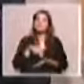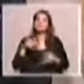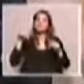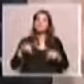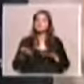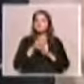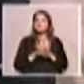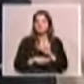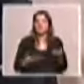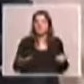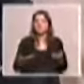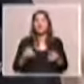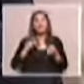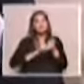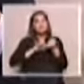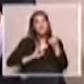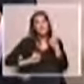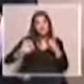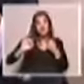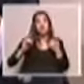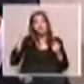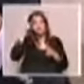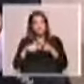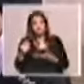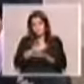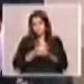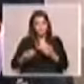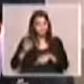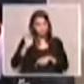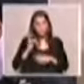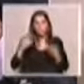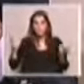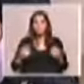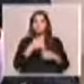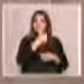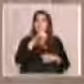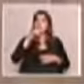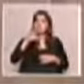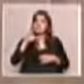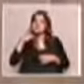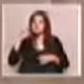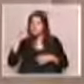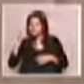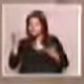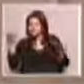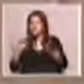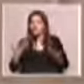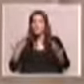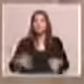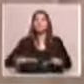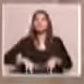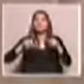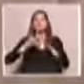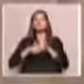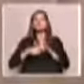nosso programa. A vossa associação é uma associação sem fins lucrativos, BLC3. Está a desenvolver dois